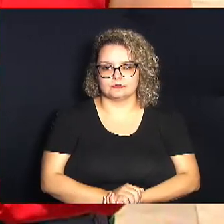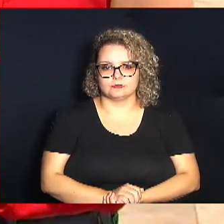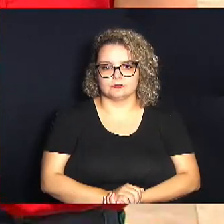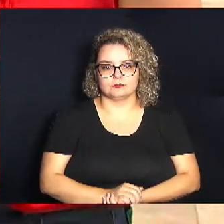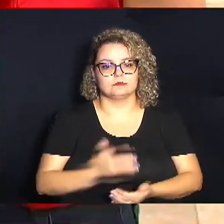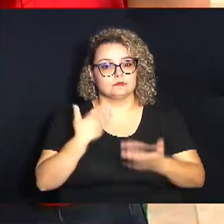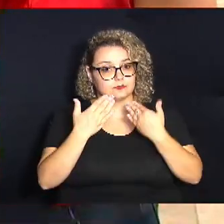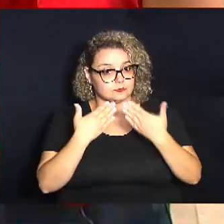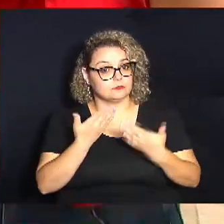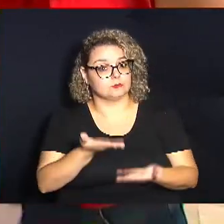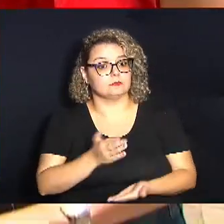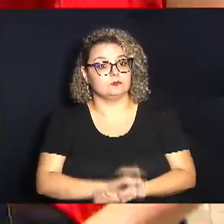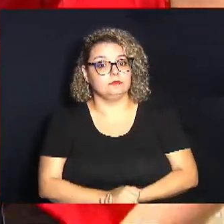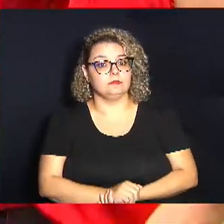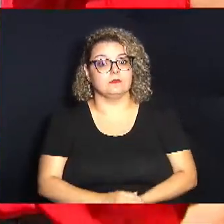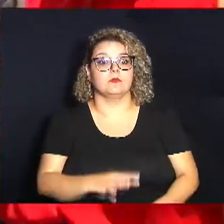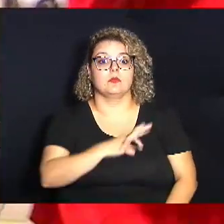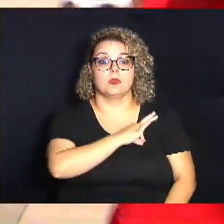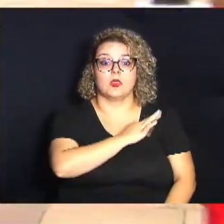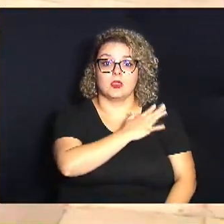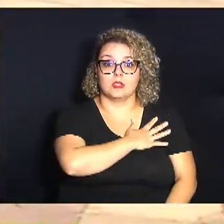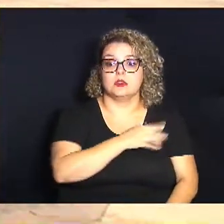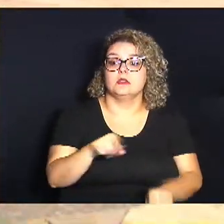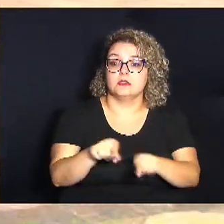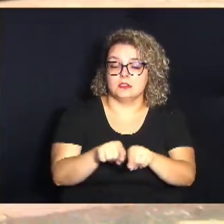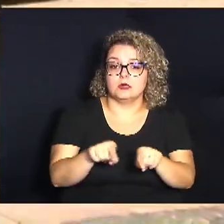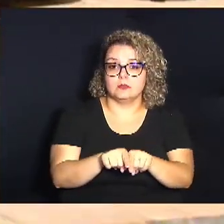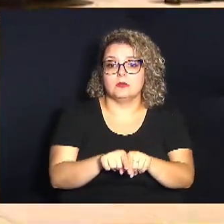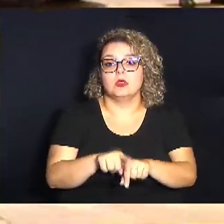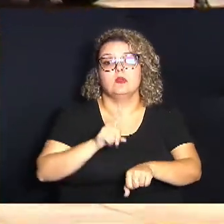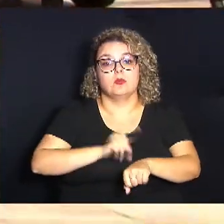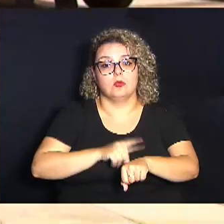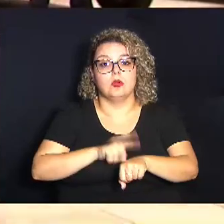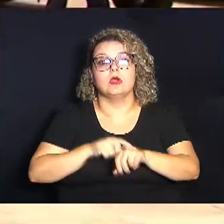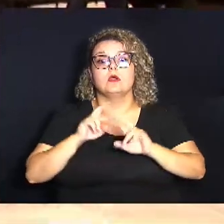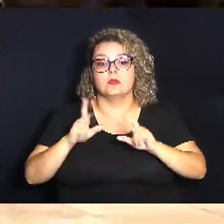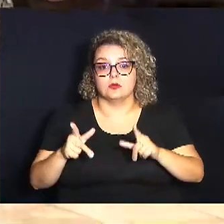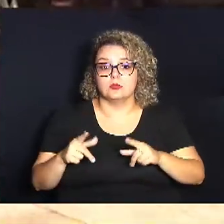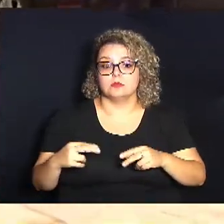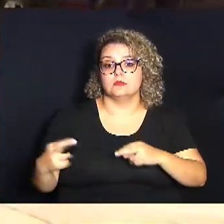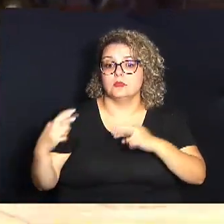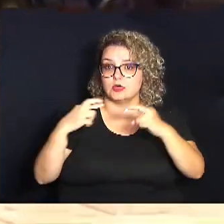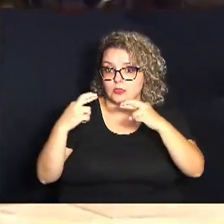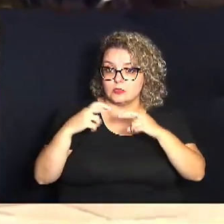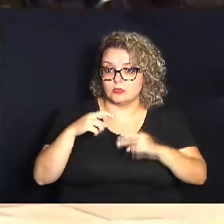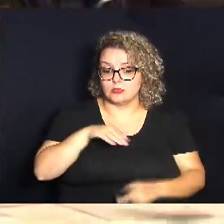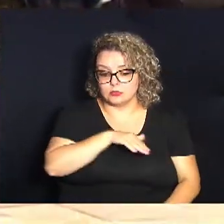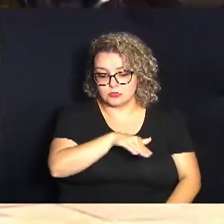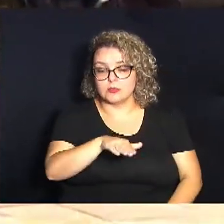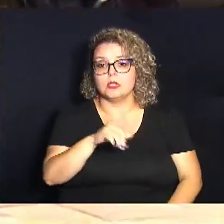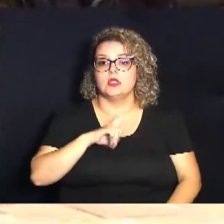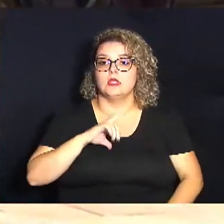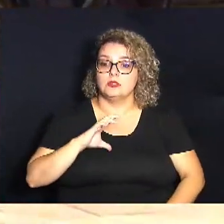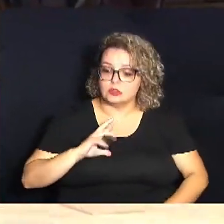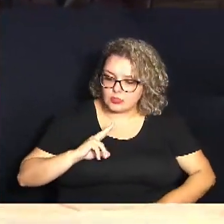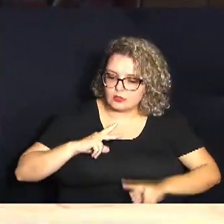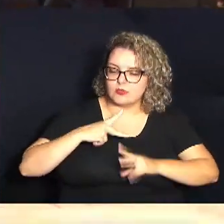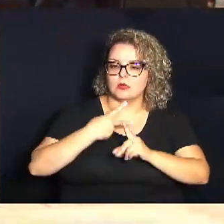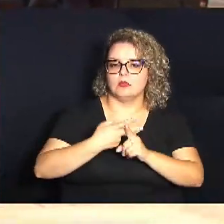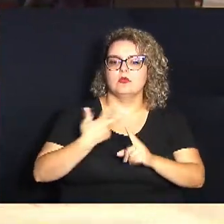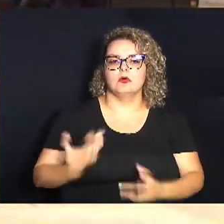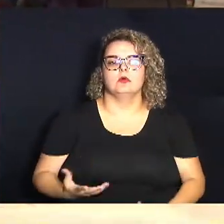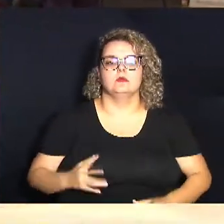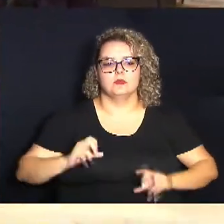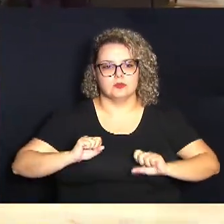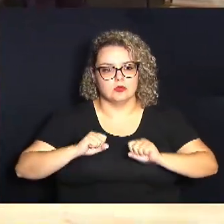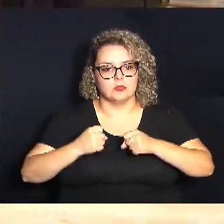comentado, a Polícia Militar também está trabalhando com um horário diferenciado de patrulhamento. Teve um reforço no policiamento, no